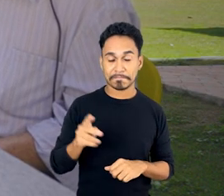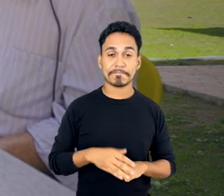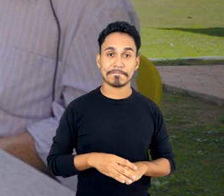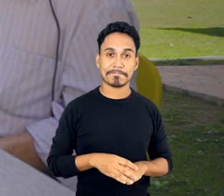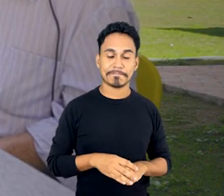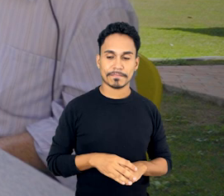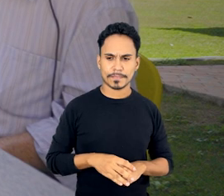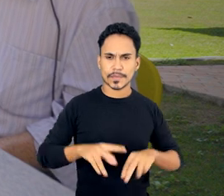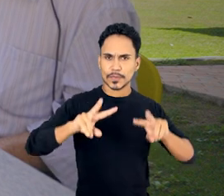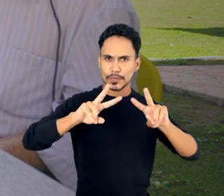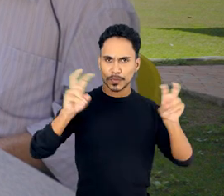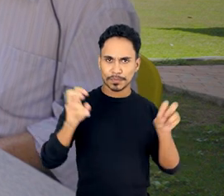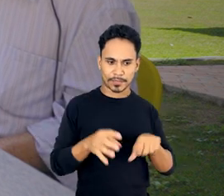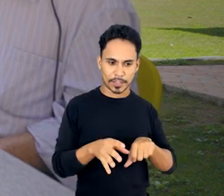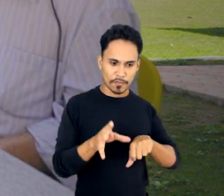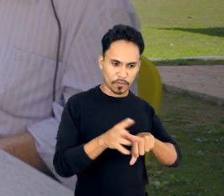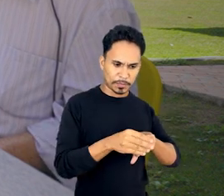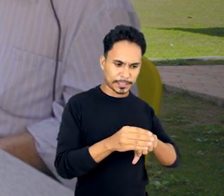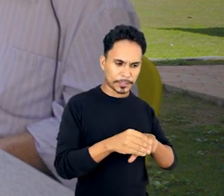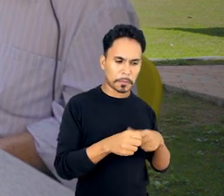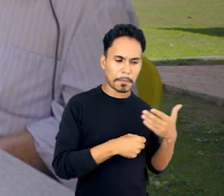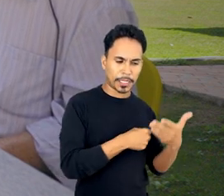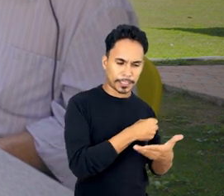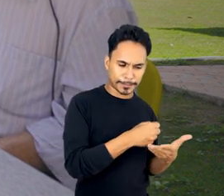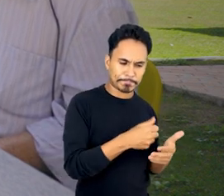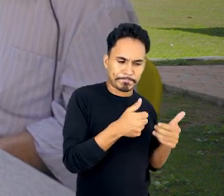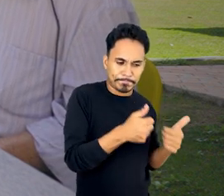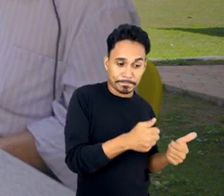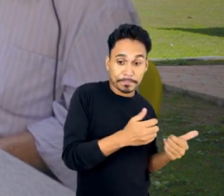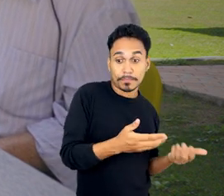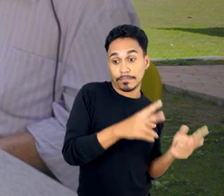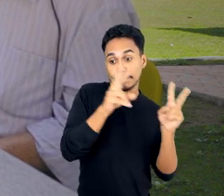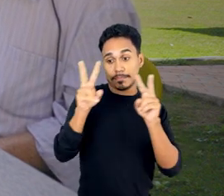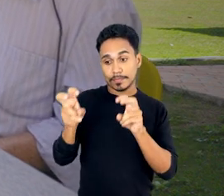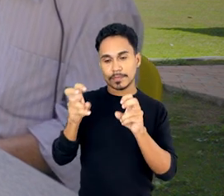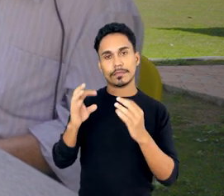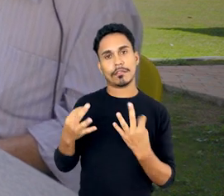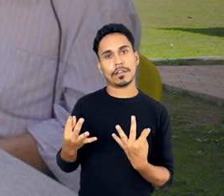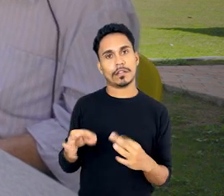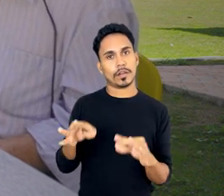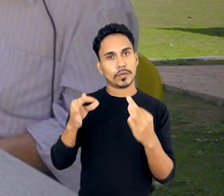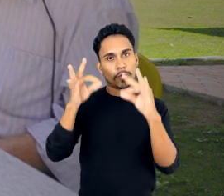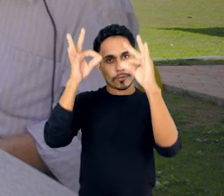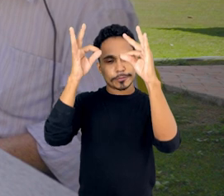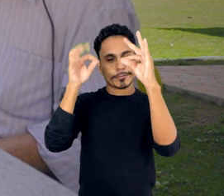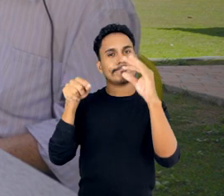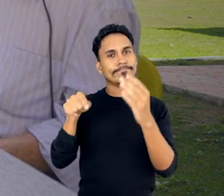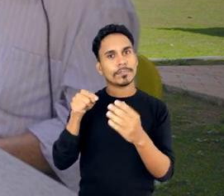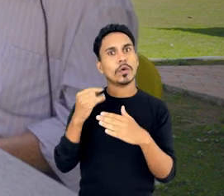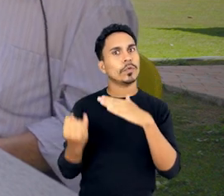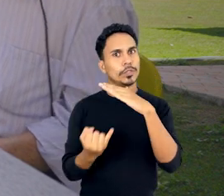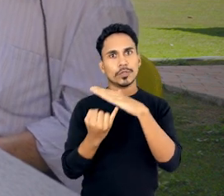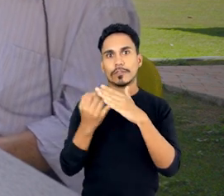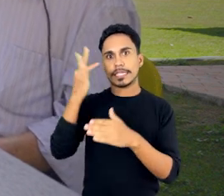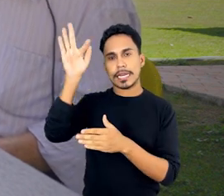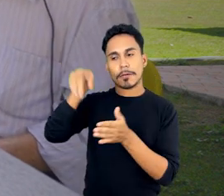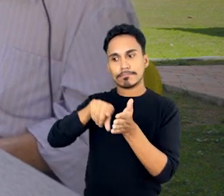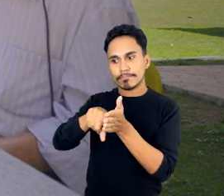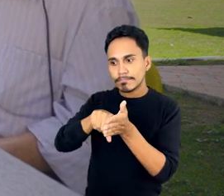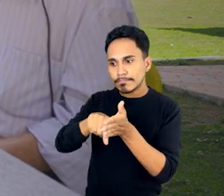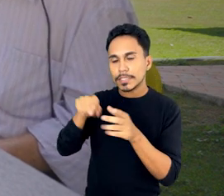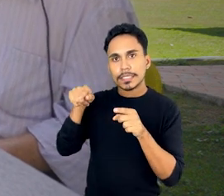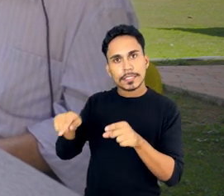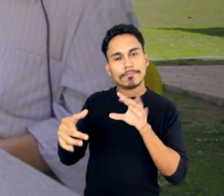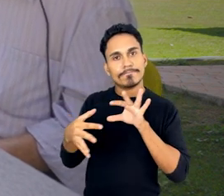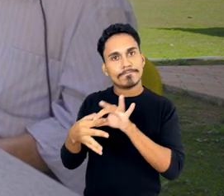para além da formação básica eu quero falar um pouco mais sobre tecnologia né que é uma frente muito forte nos institutos federais né